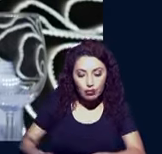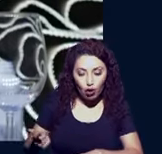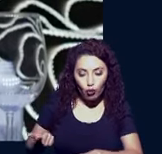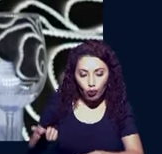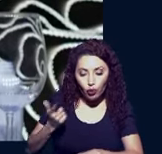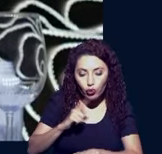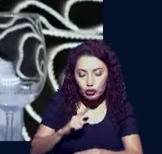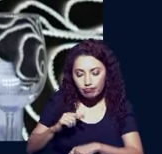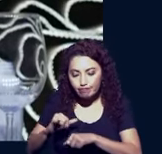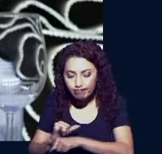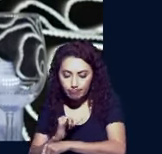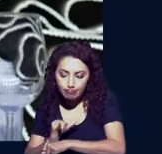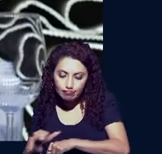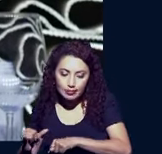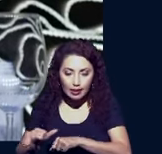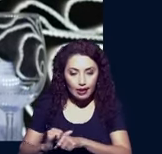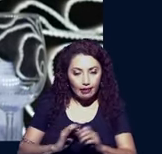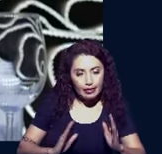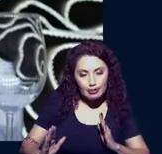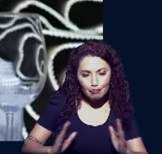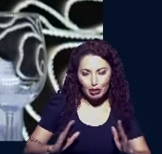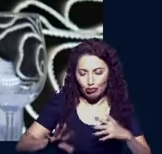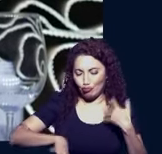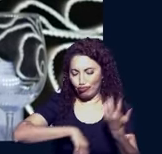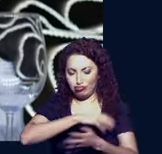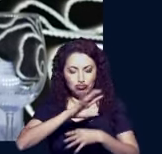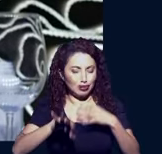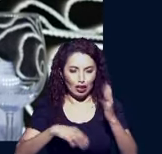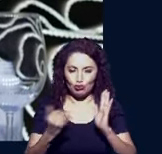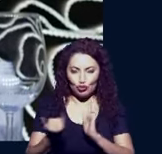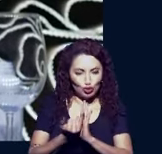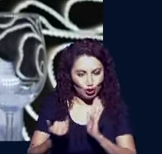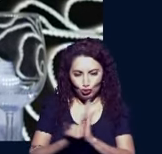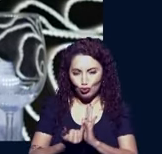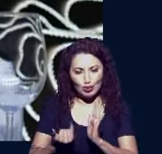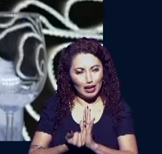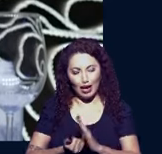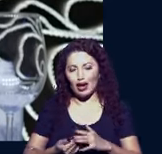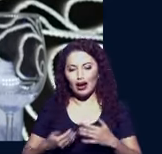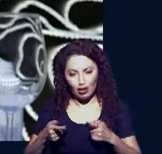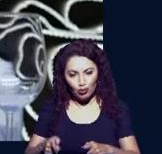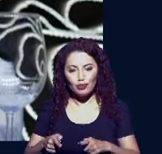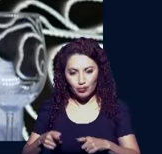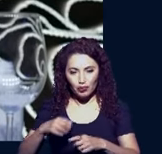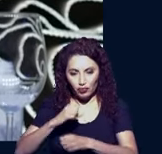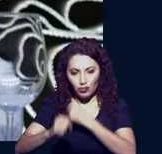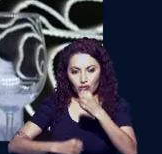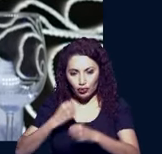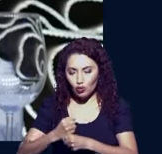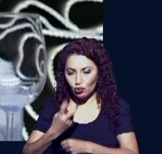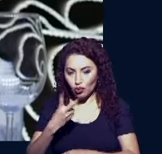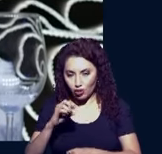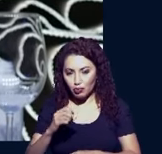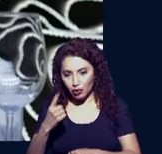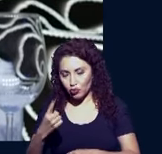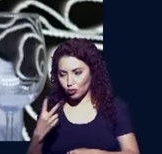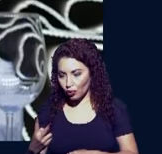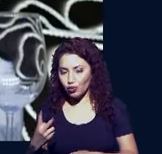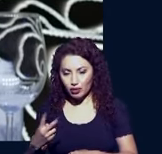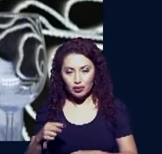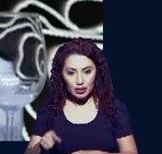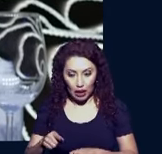tributário que a gente vive e conseguimos nesse tempo desde 2012 quando eu fui Governador pela primeira vez no